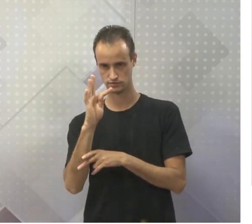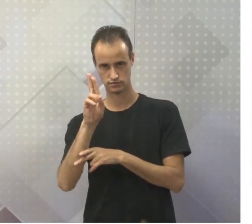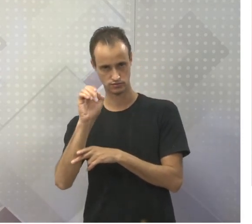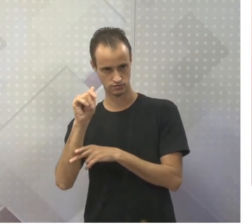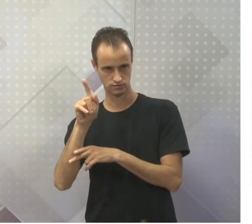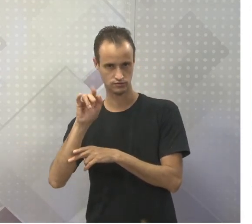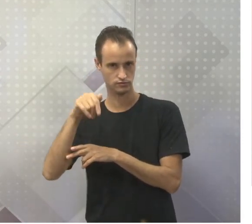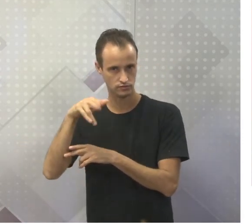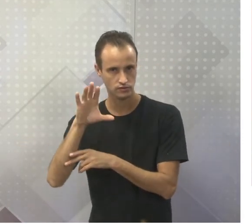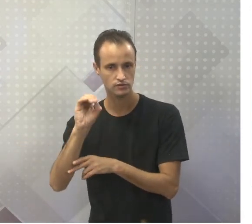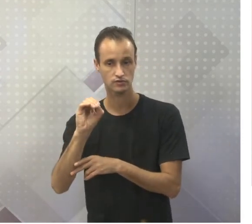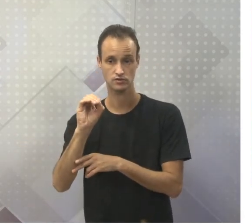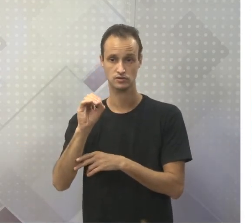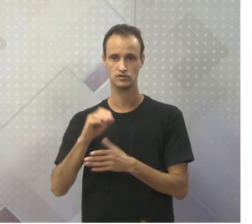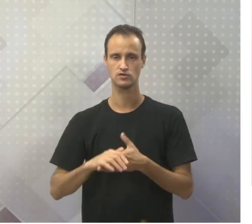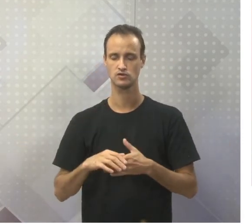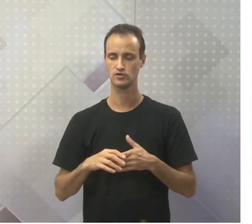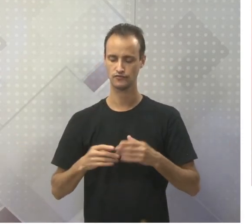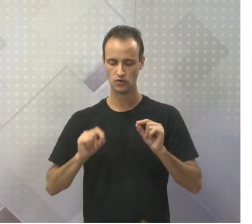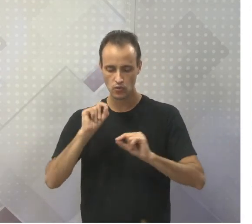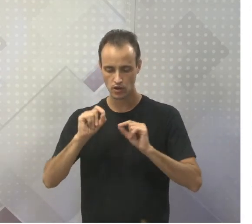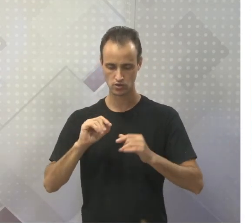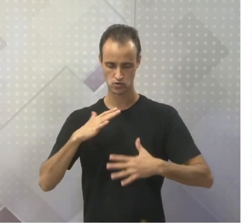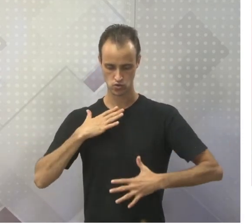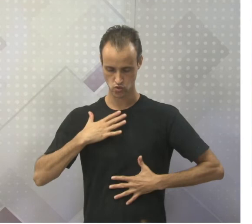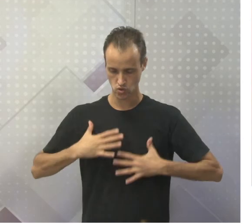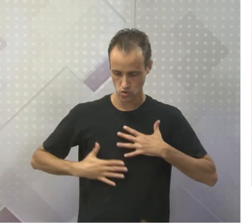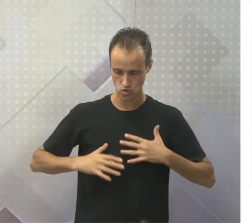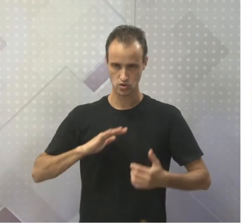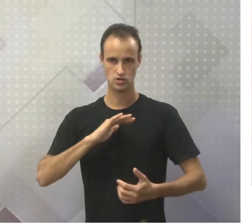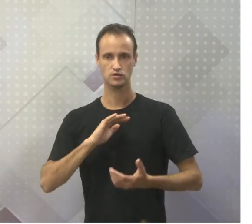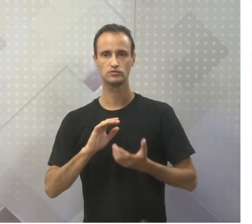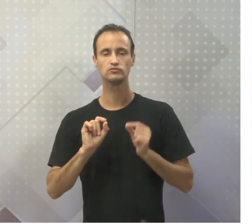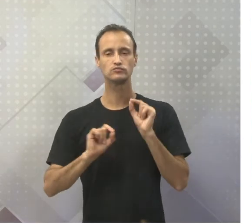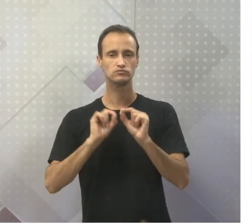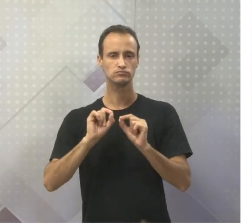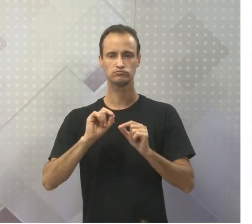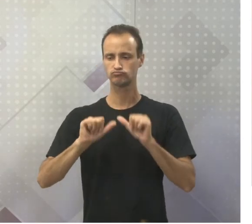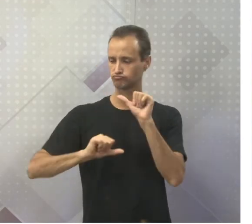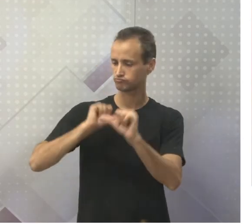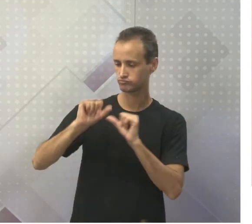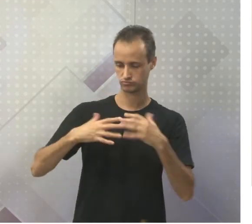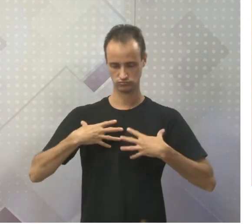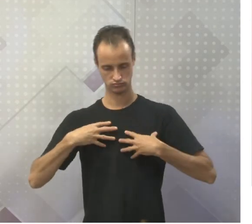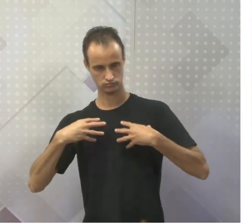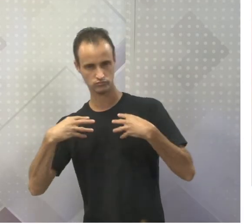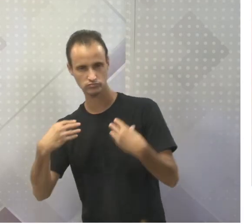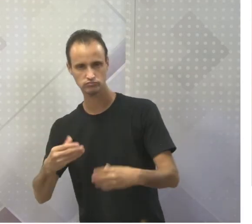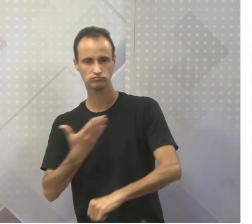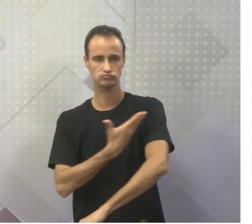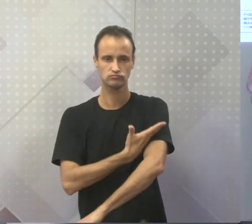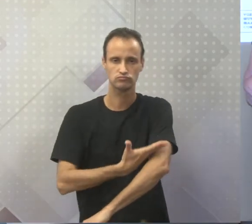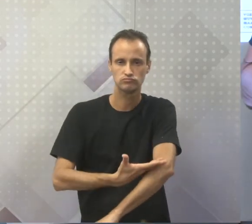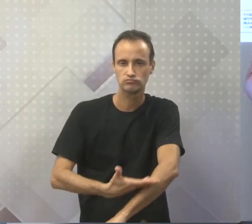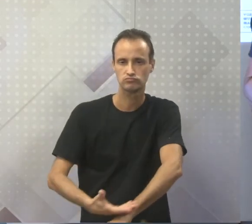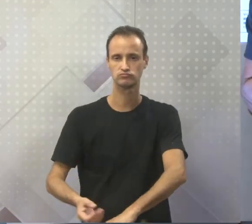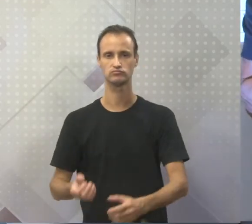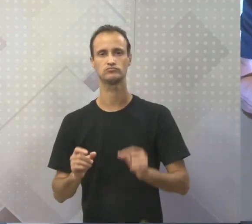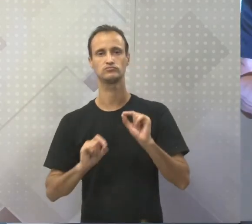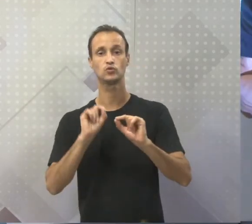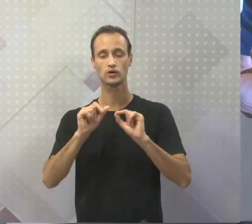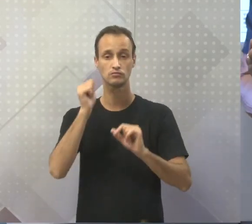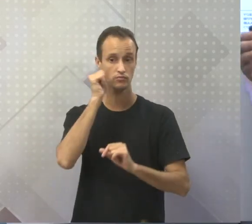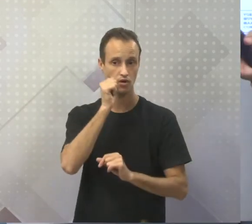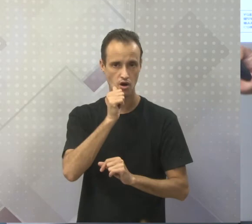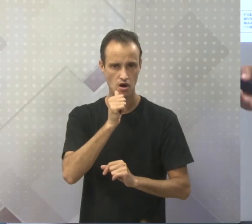o estrógeno vai fazer a voz, a musculatura e gordura da mulher, as mamas e o comportamento. As